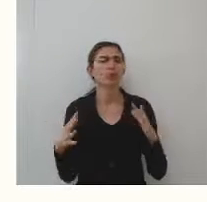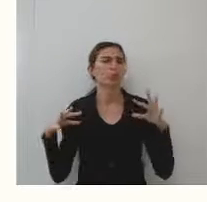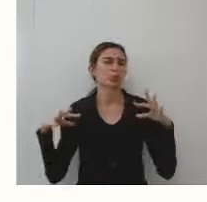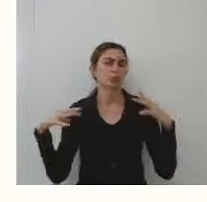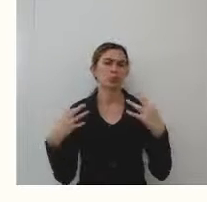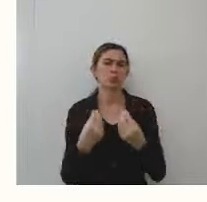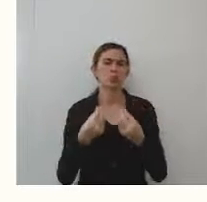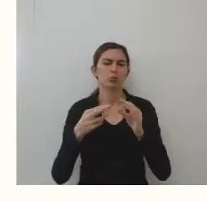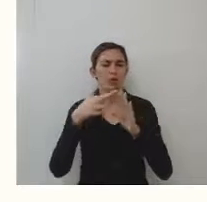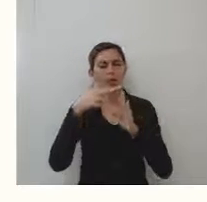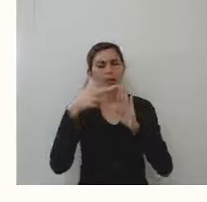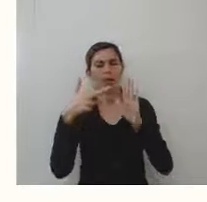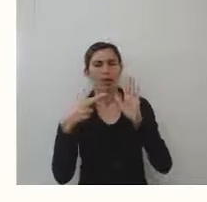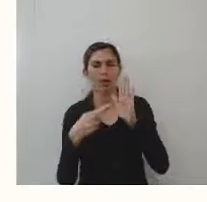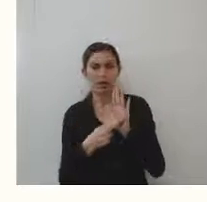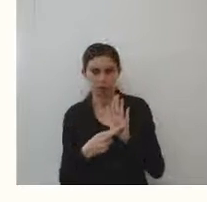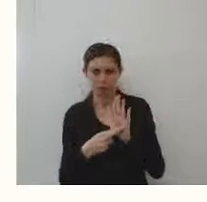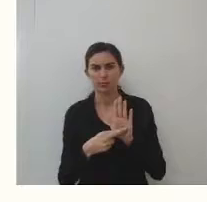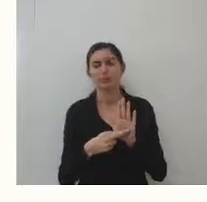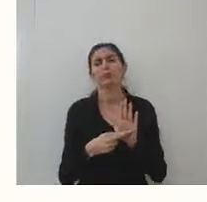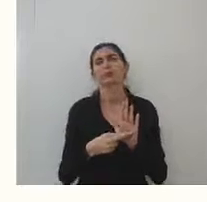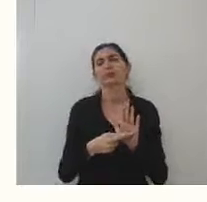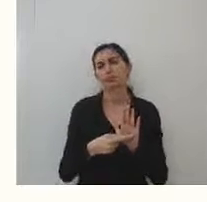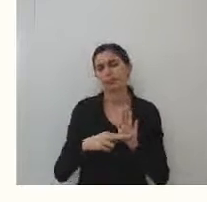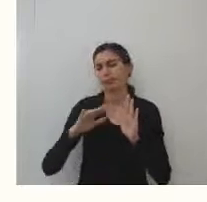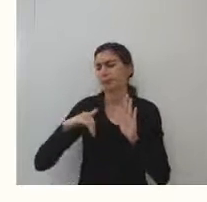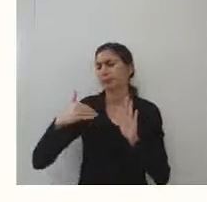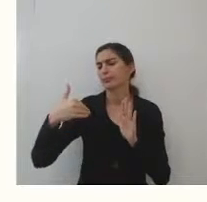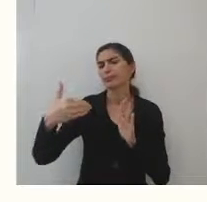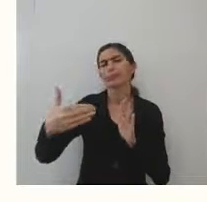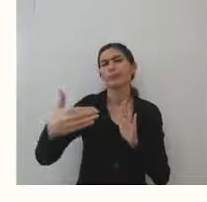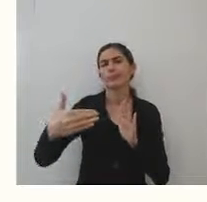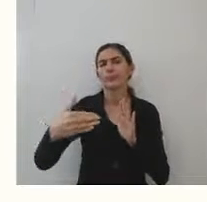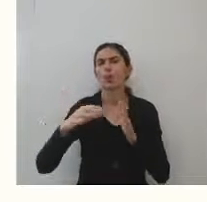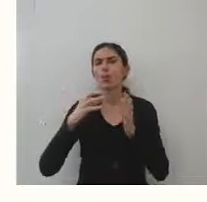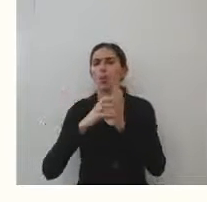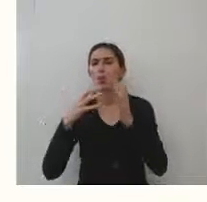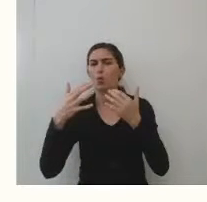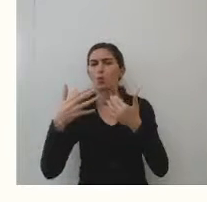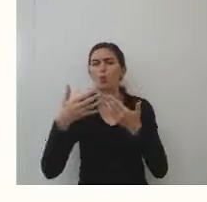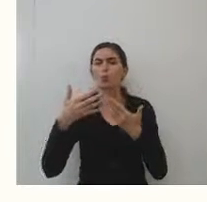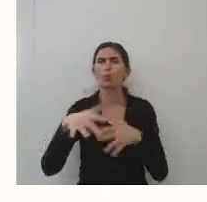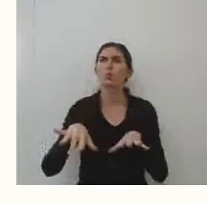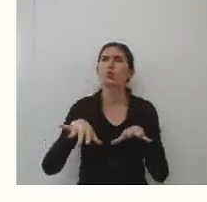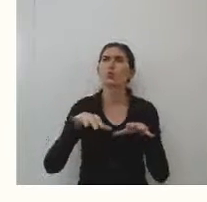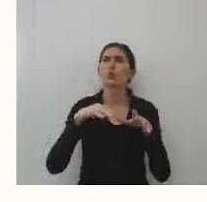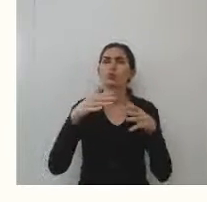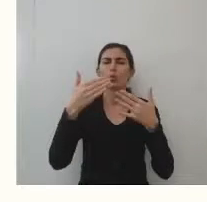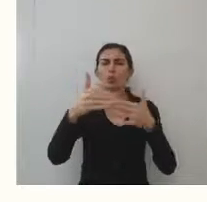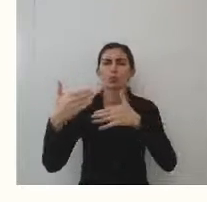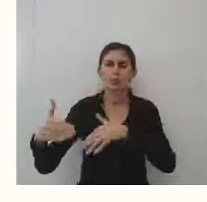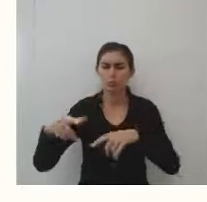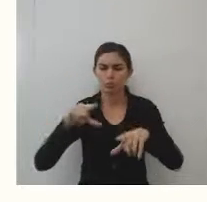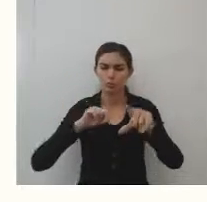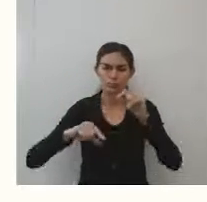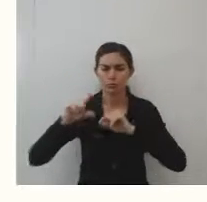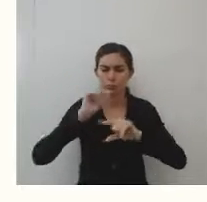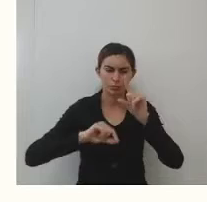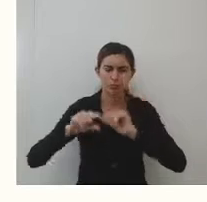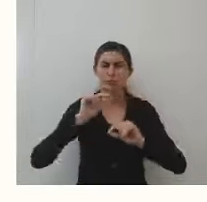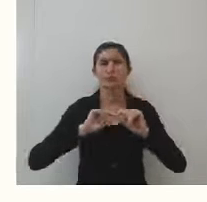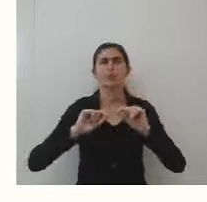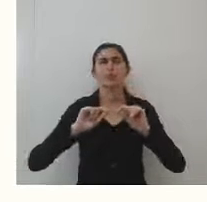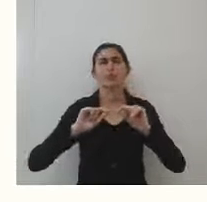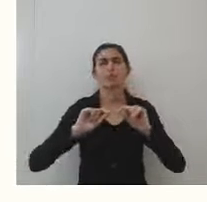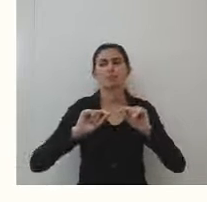um conjunto de regras. Através de concursos organizados, em que os concorrentes